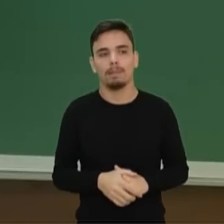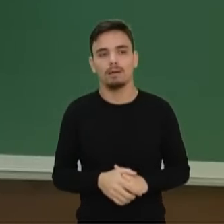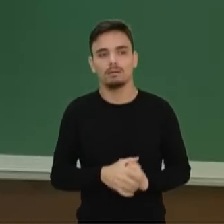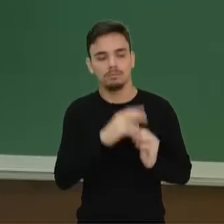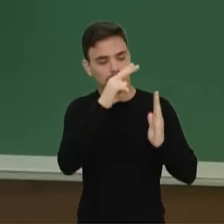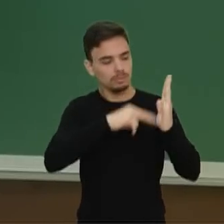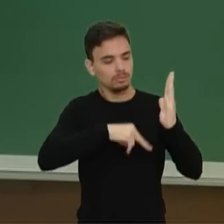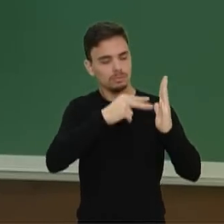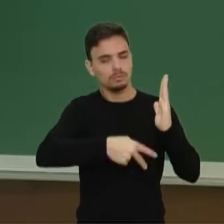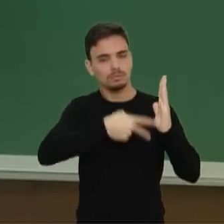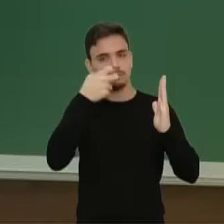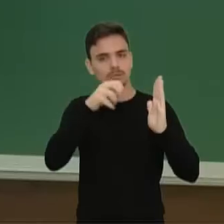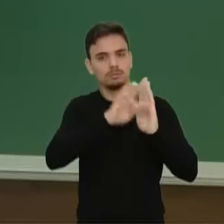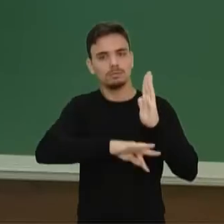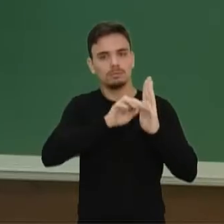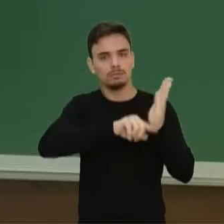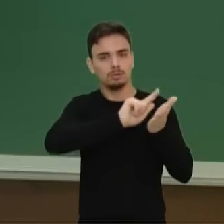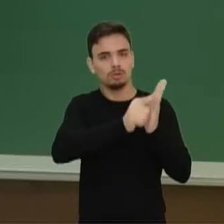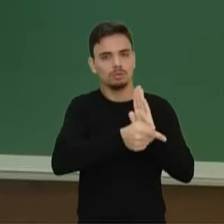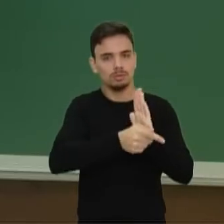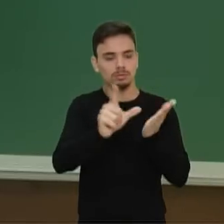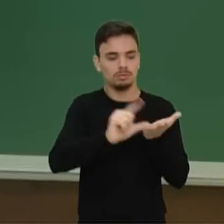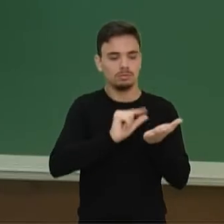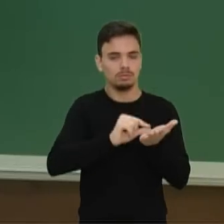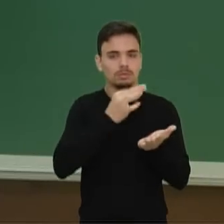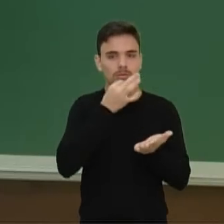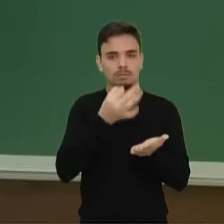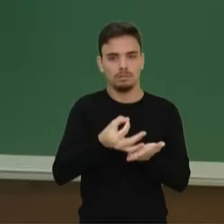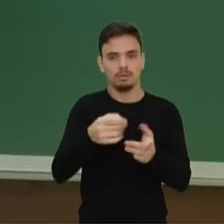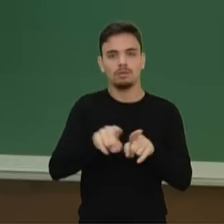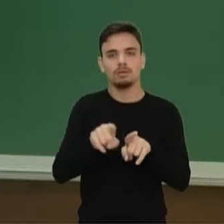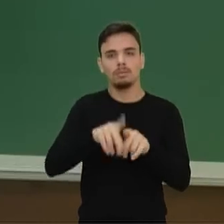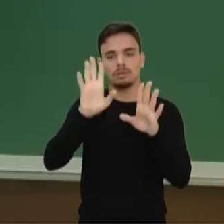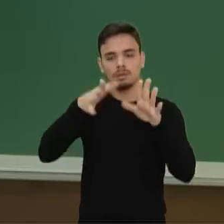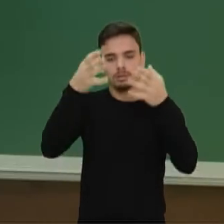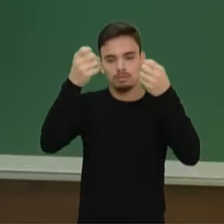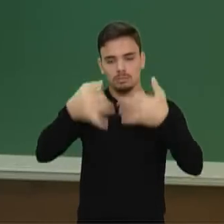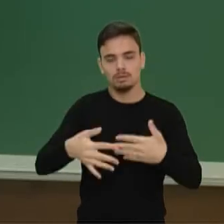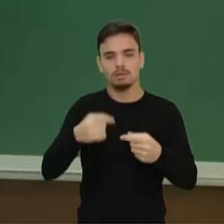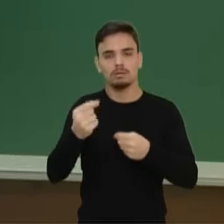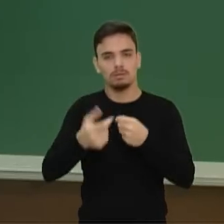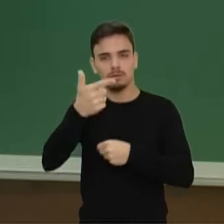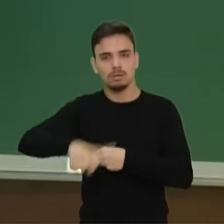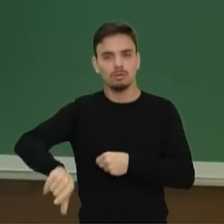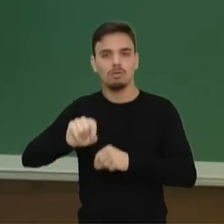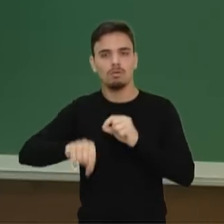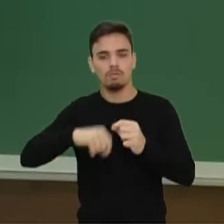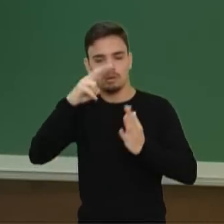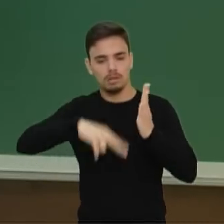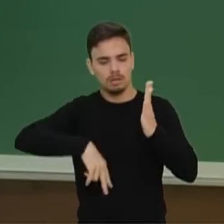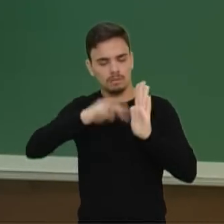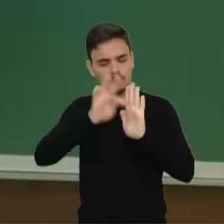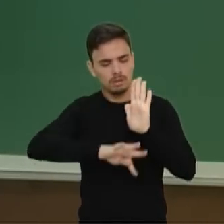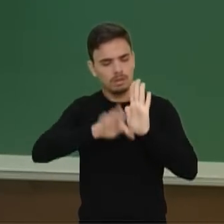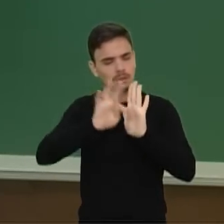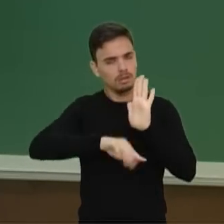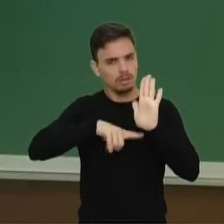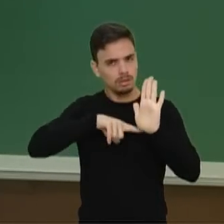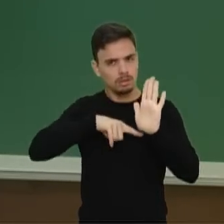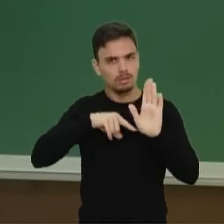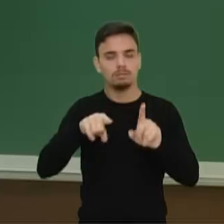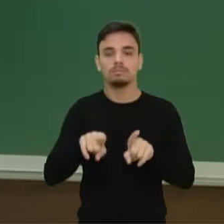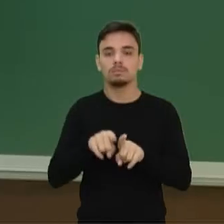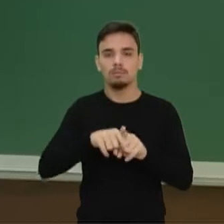leitura e análise de texto do gênero artigo de opinião, falamos ali, novamente, lemos mais um textozinho,